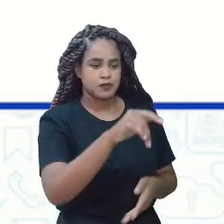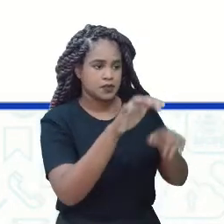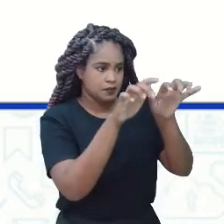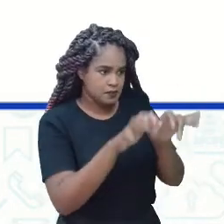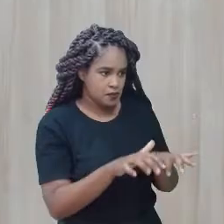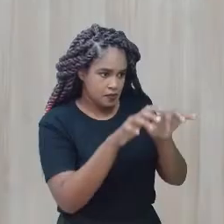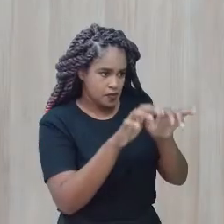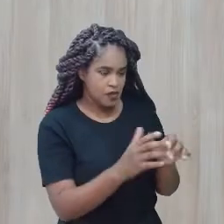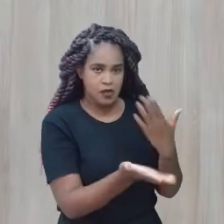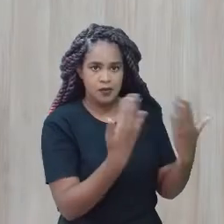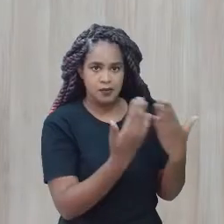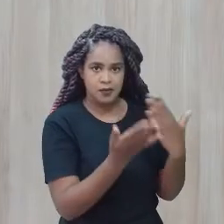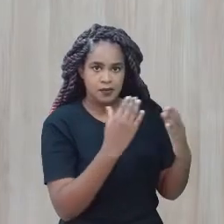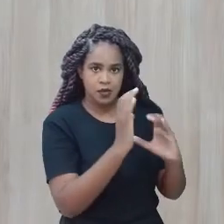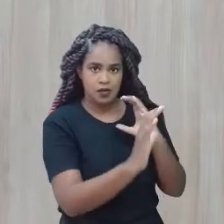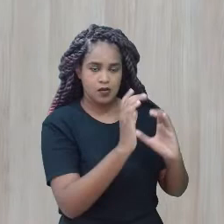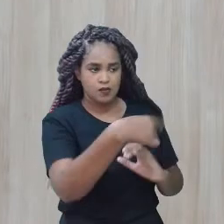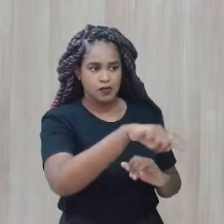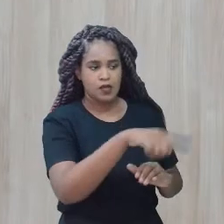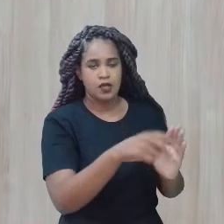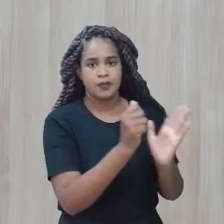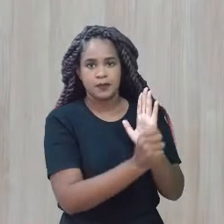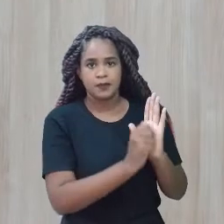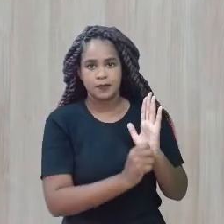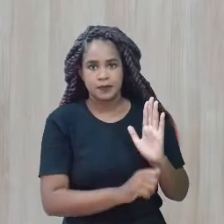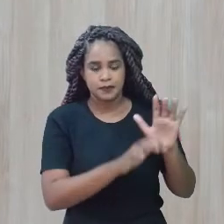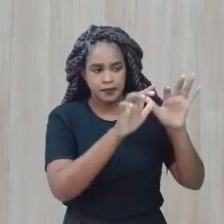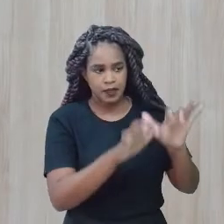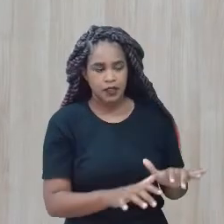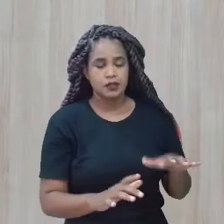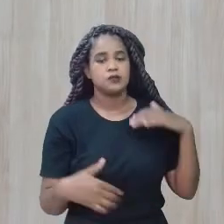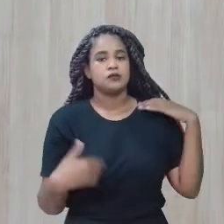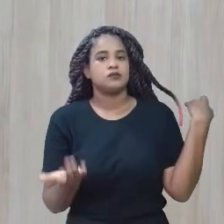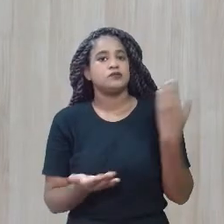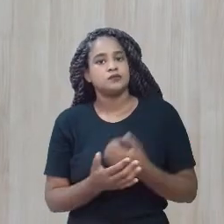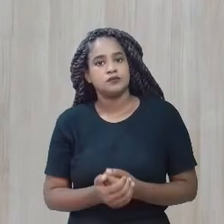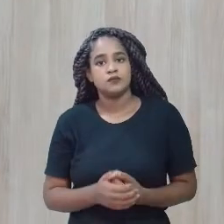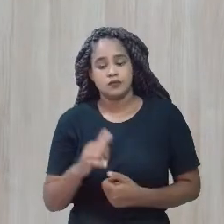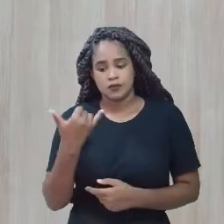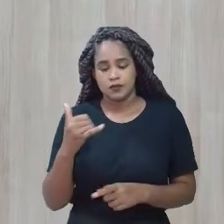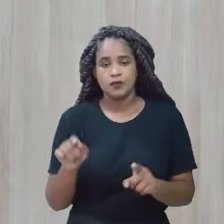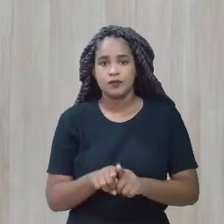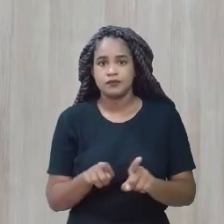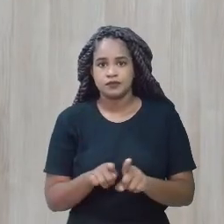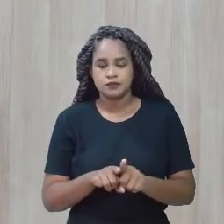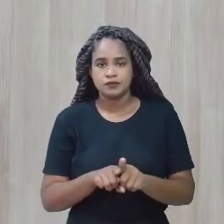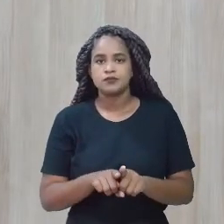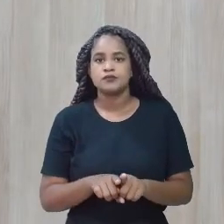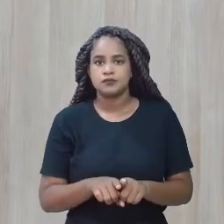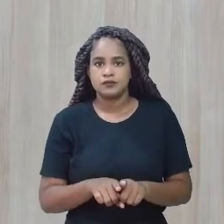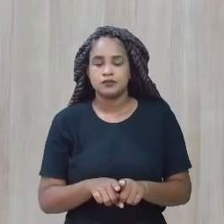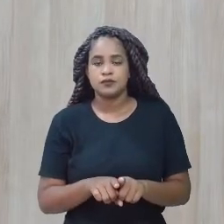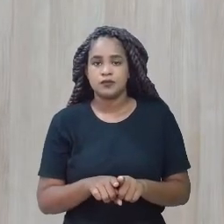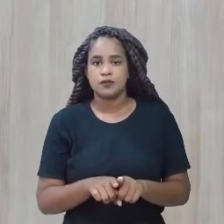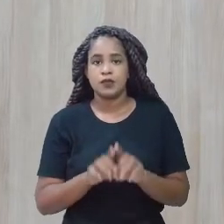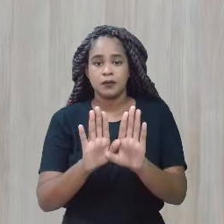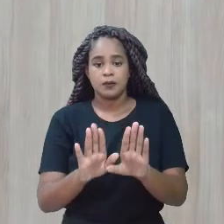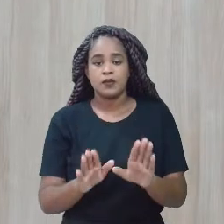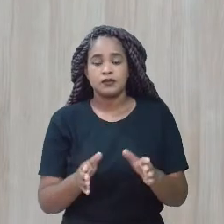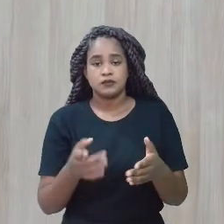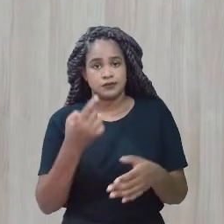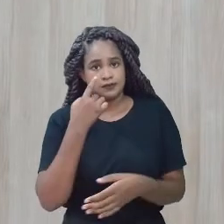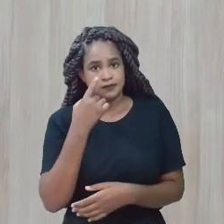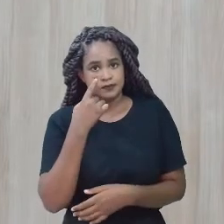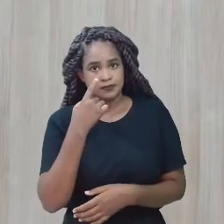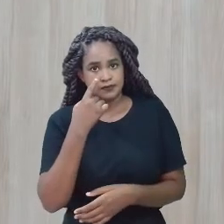vocês, é o escrito. E aí a conversa ao telefone é um gênero textual oral, onde